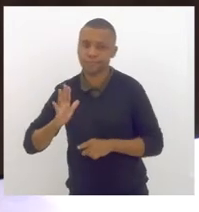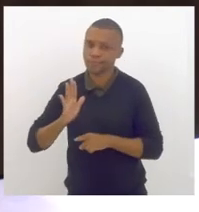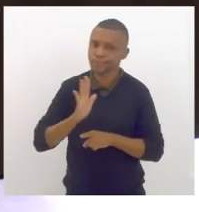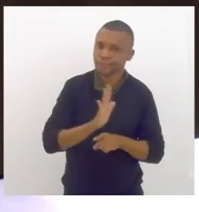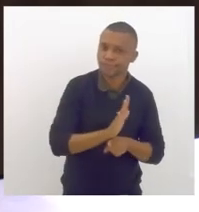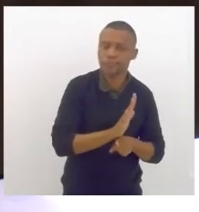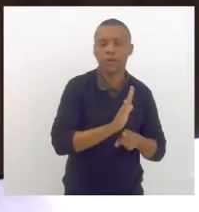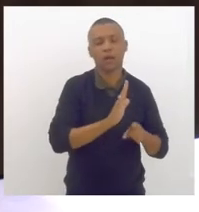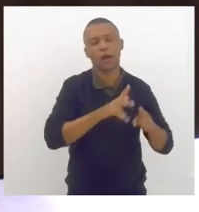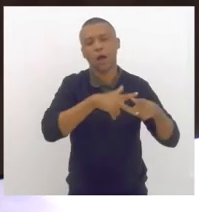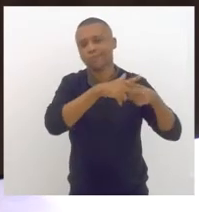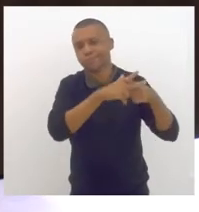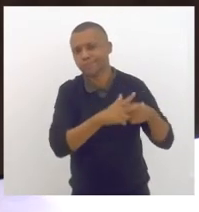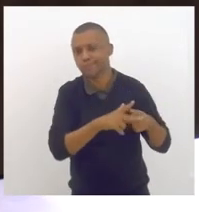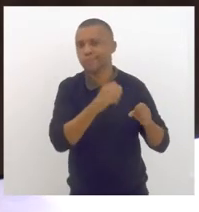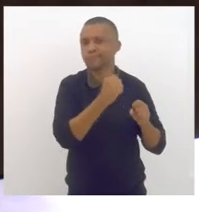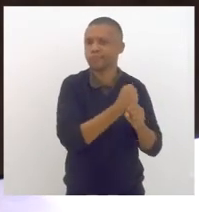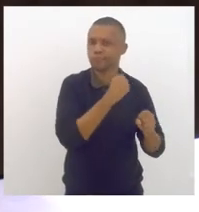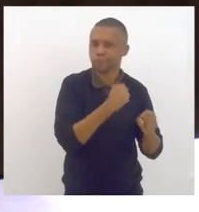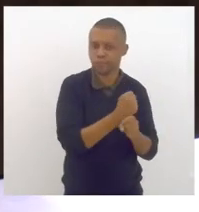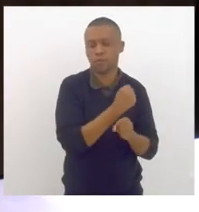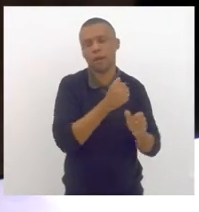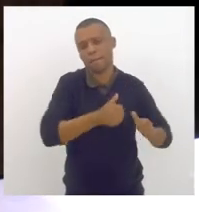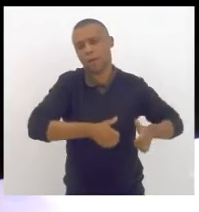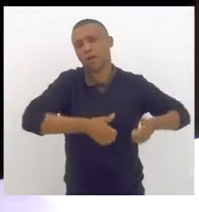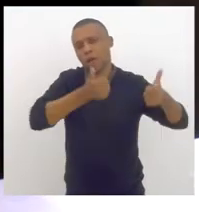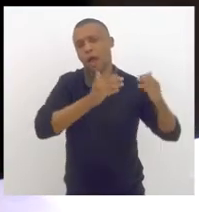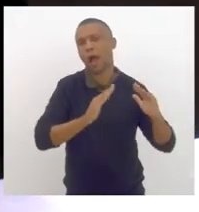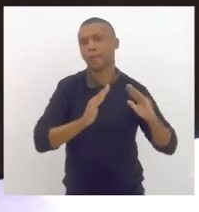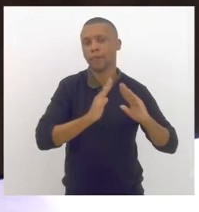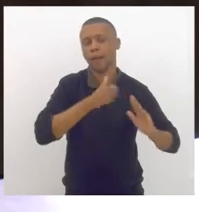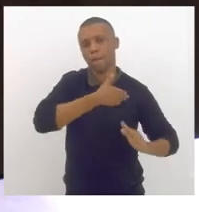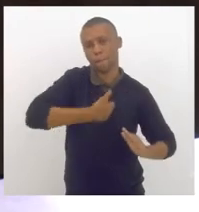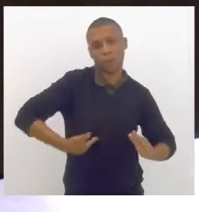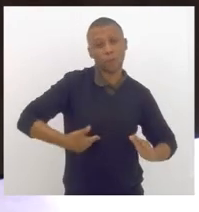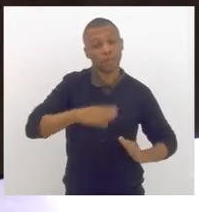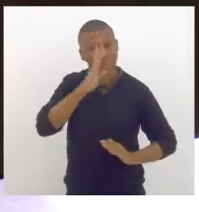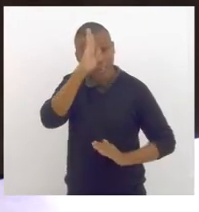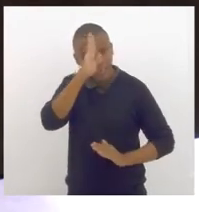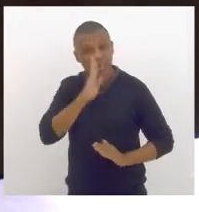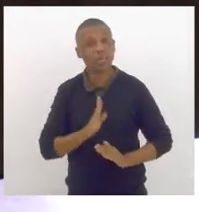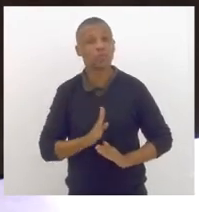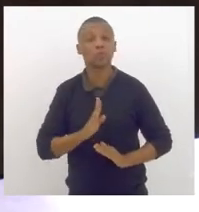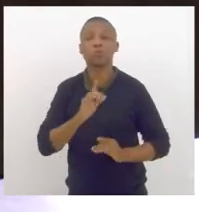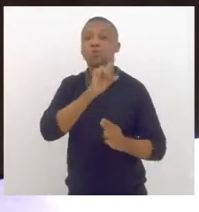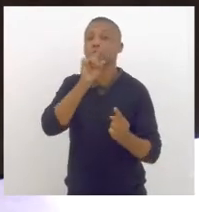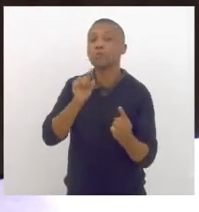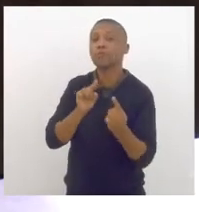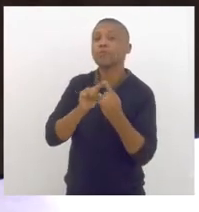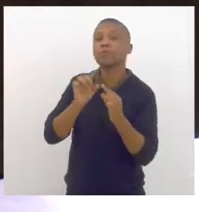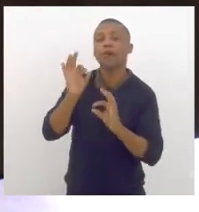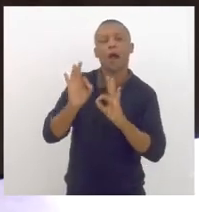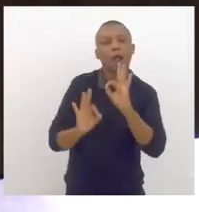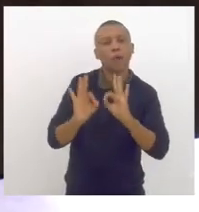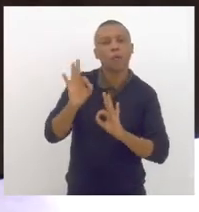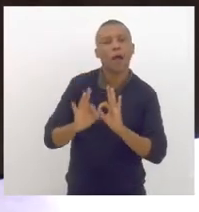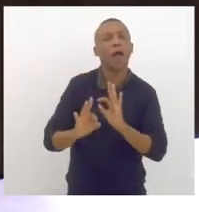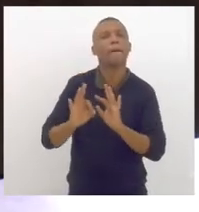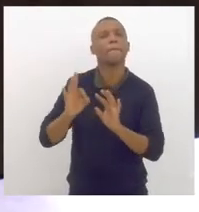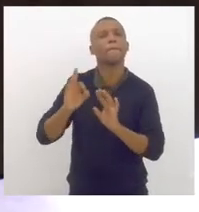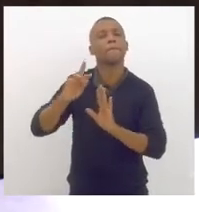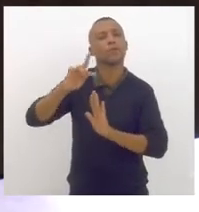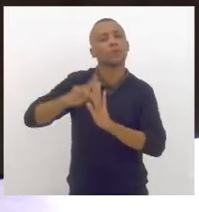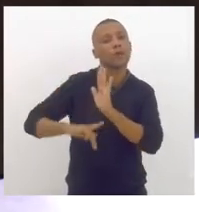interesse social e à melhoria habitacional pública e gratuita para o fim de elaboração de projeto e